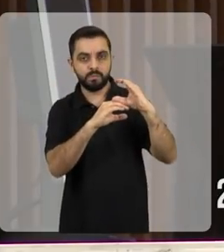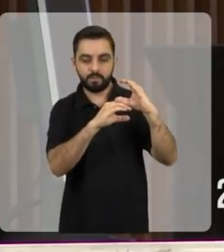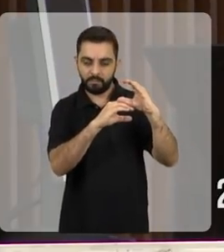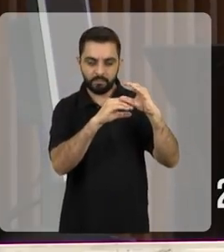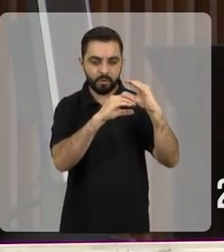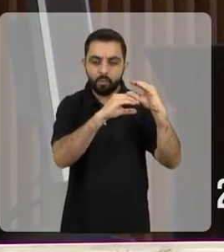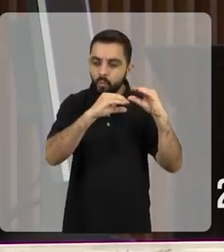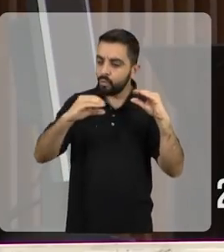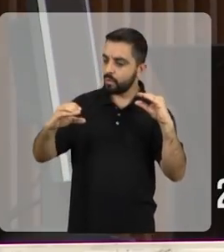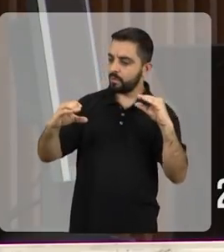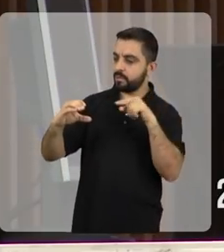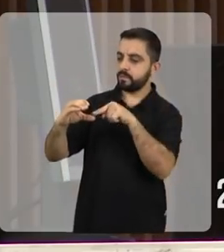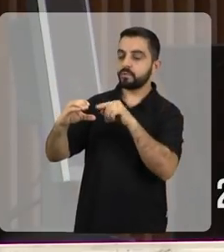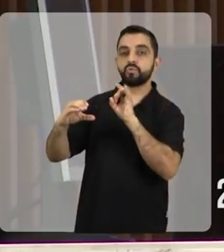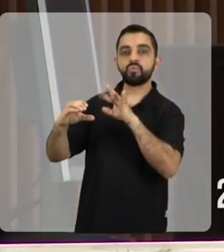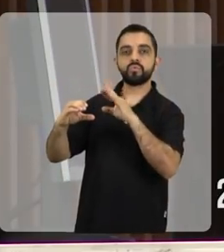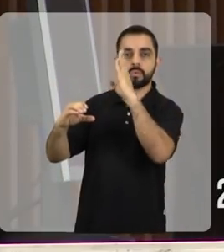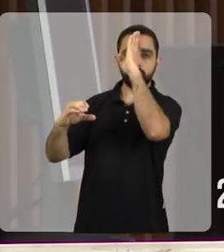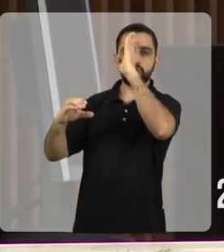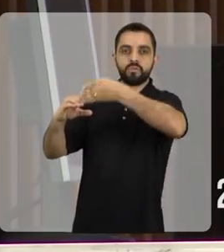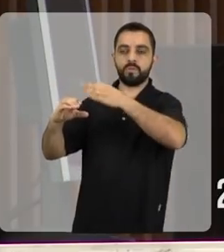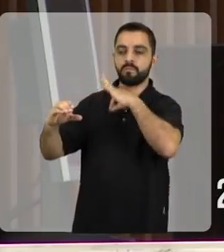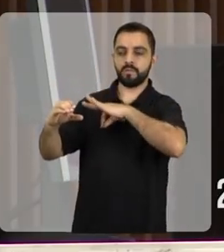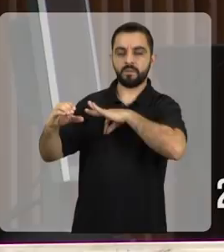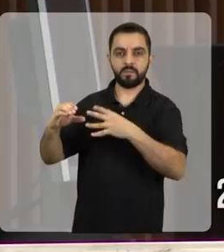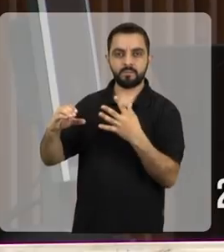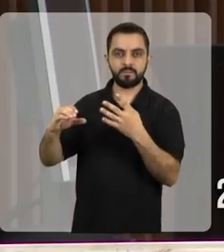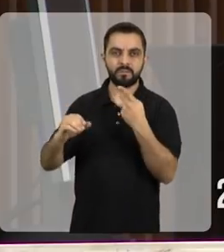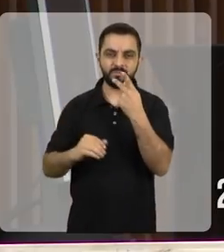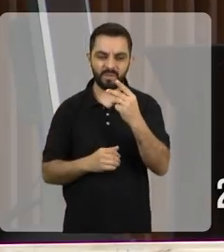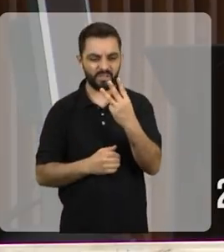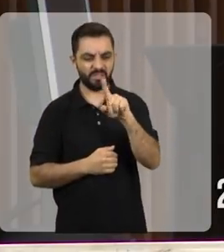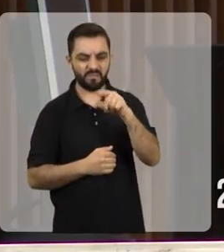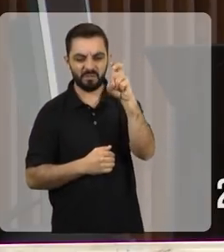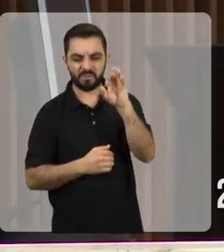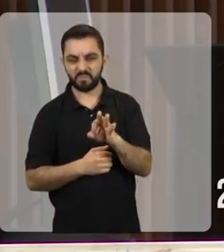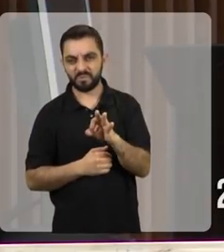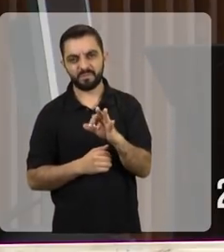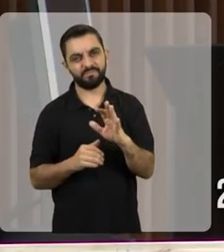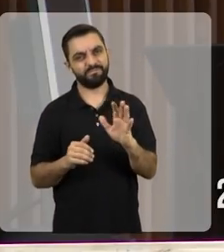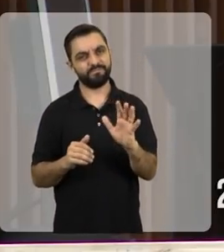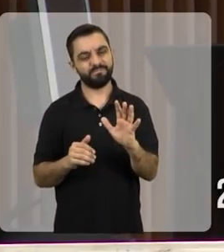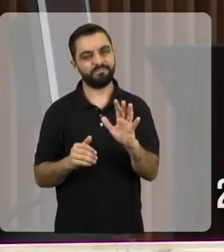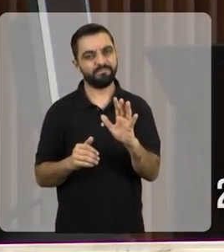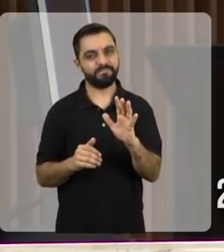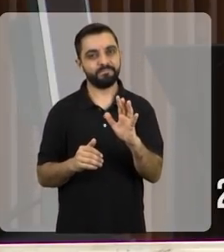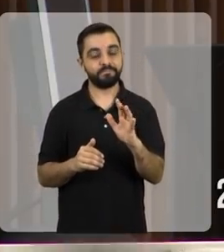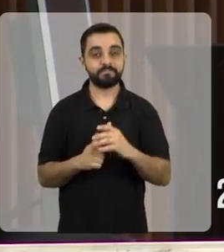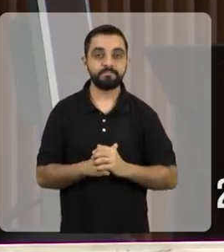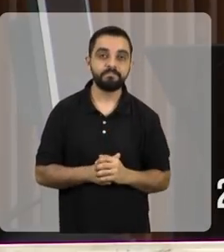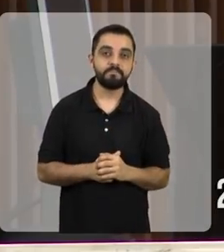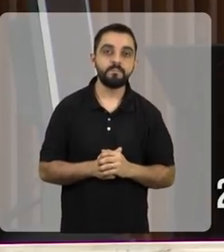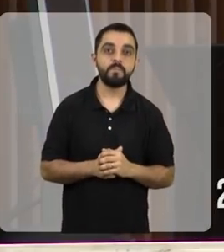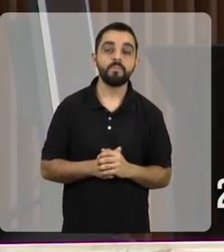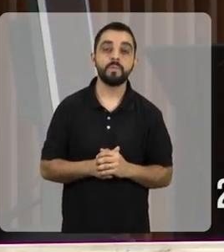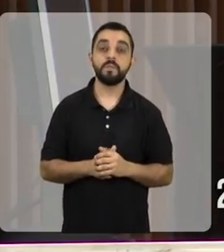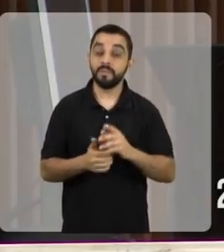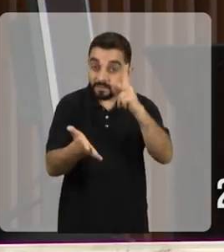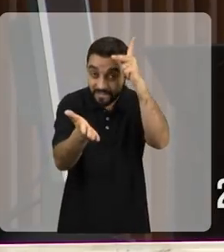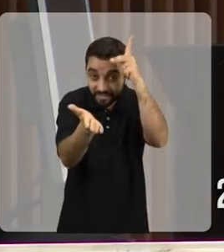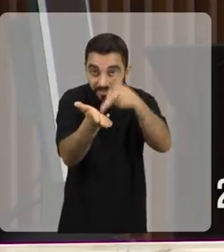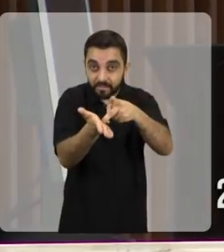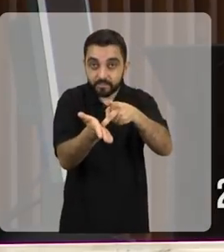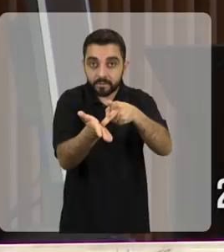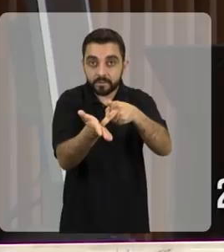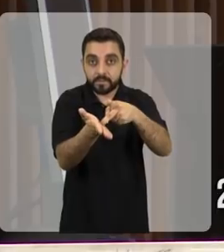de pagamento inclusive inativos para dizer que é um percentual insignificante a verdade caros deputados e deputadas é